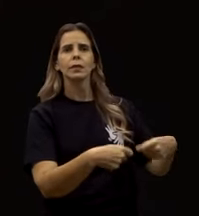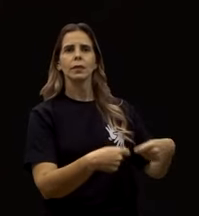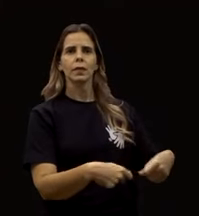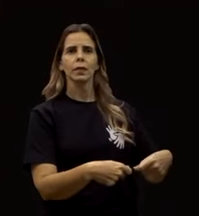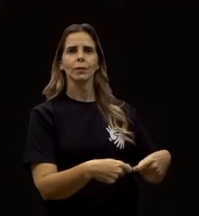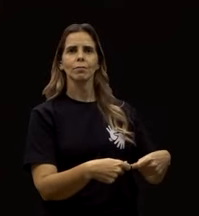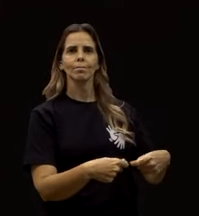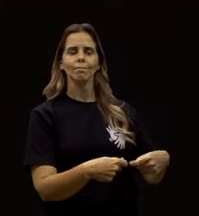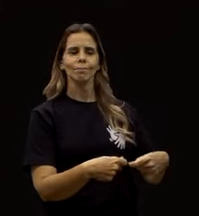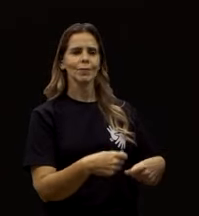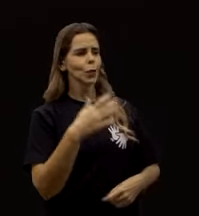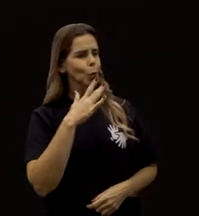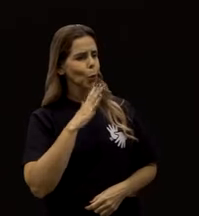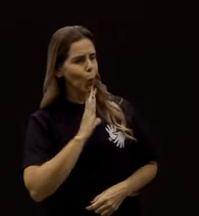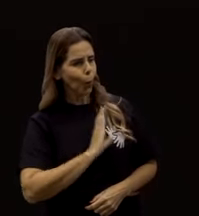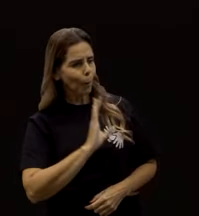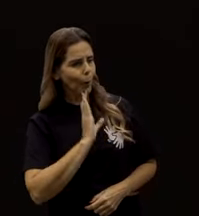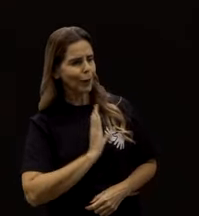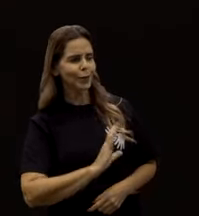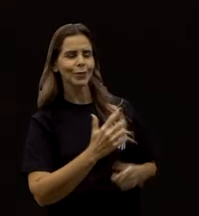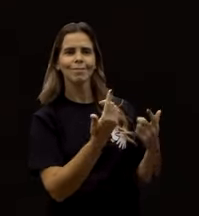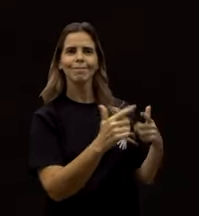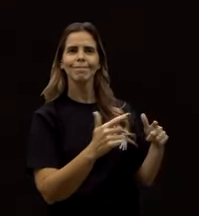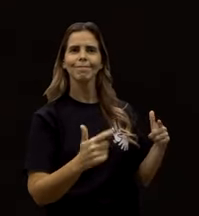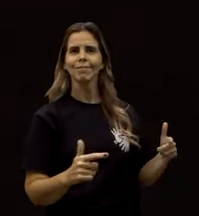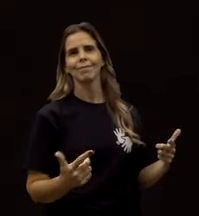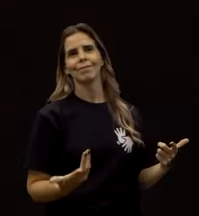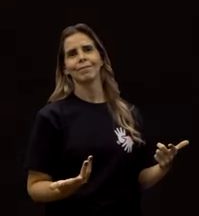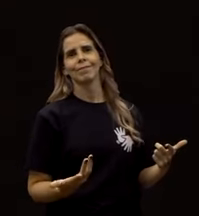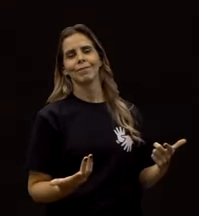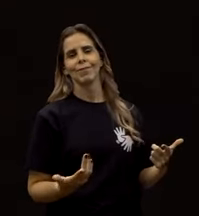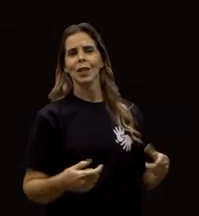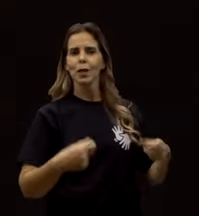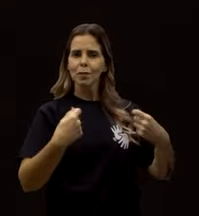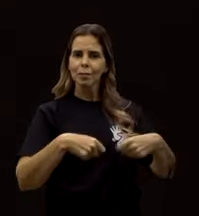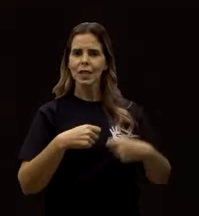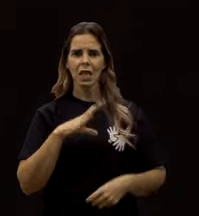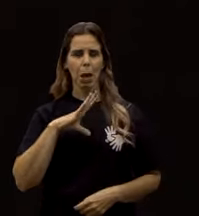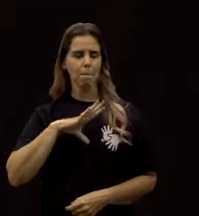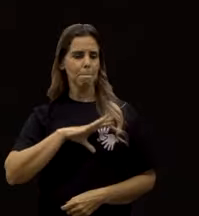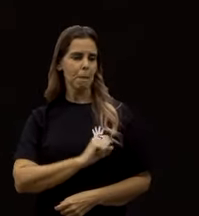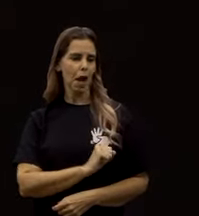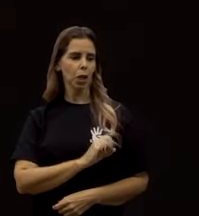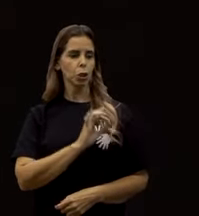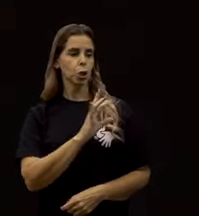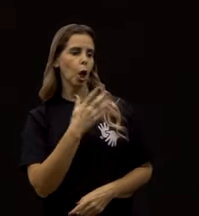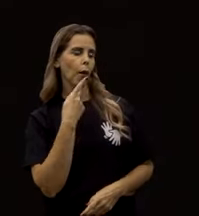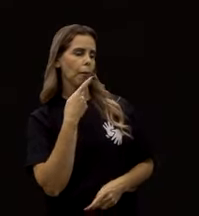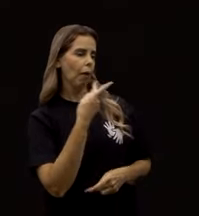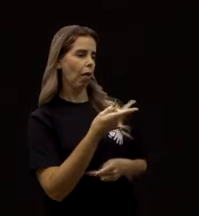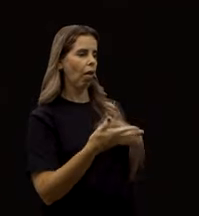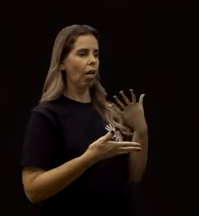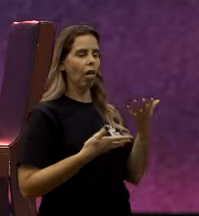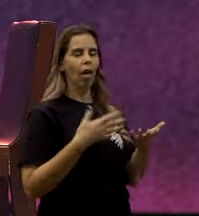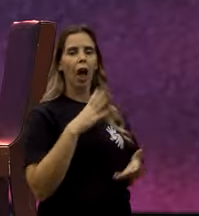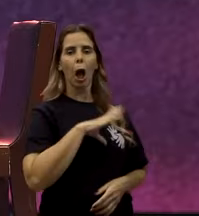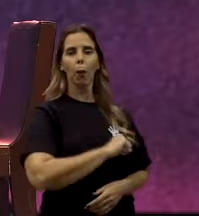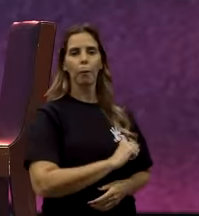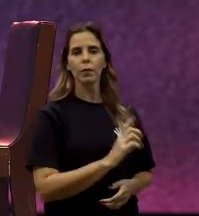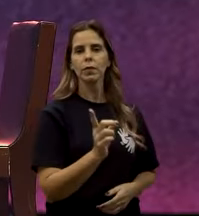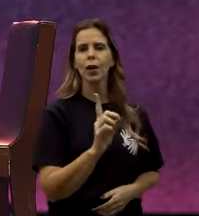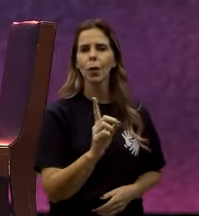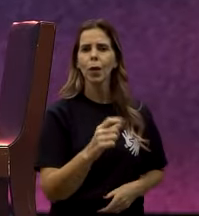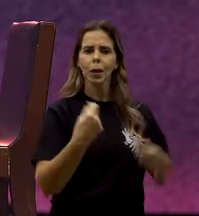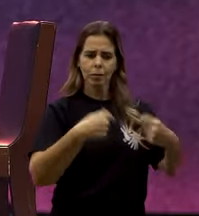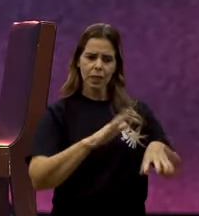Versículo 18 vai filhinhos não H memos de palavra nem de boca mas de ação e em verdade